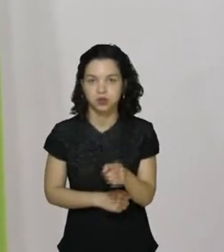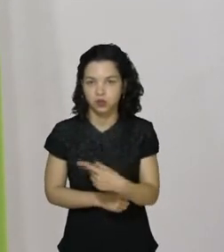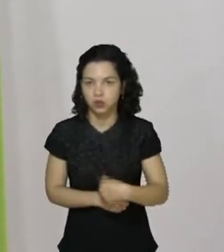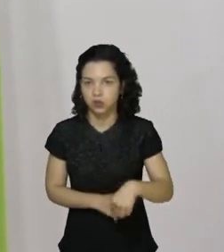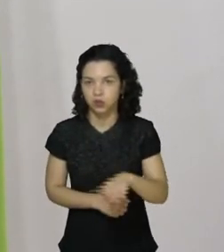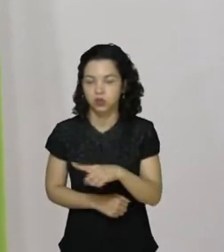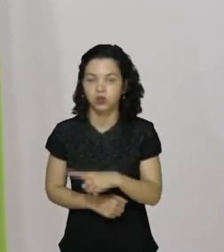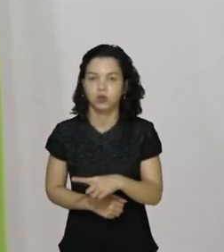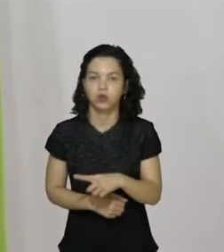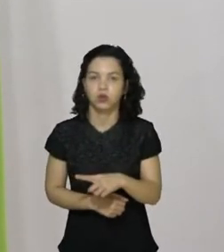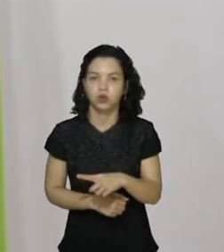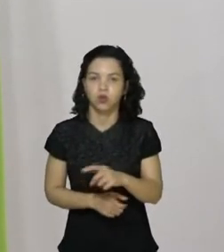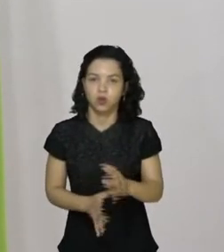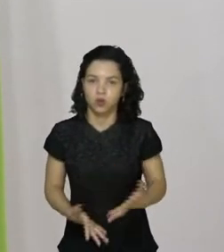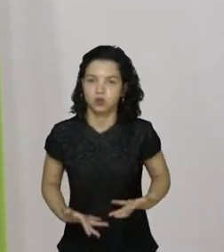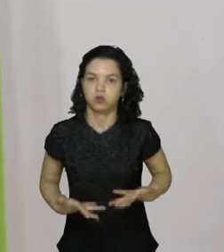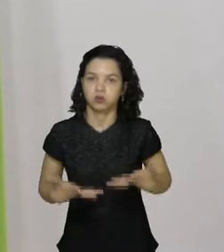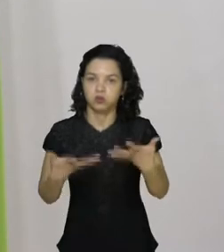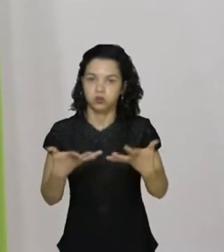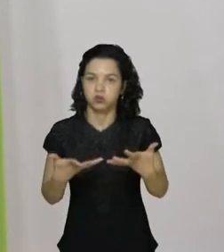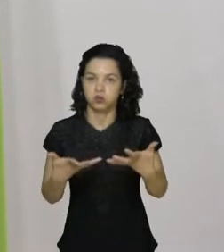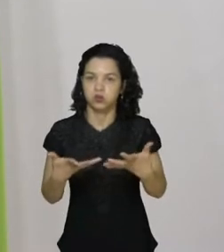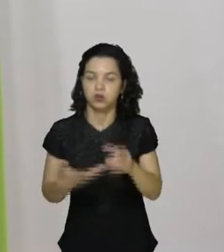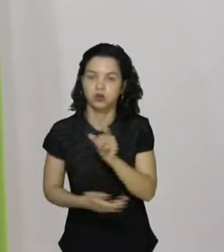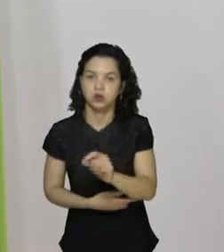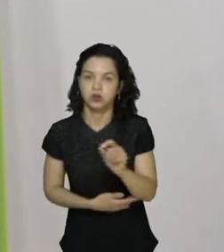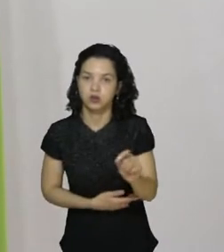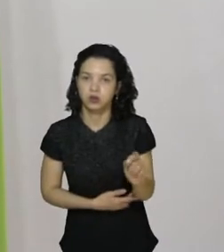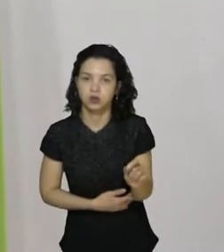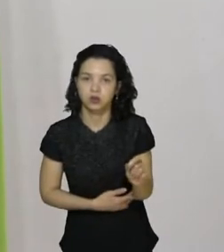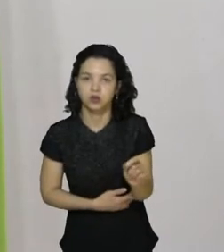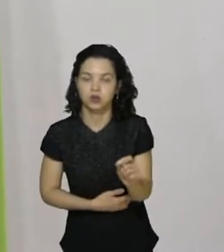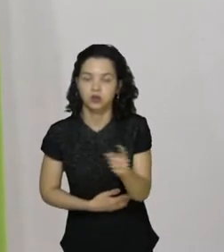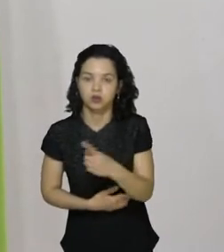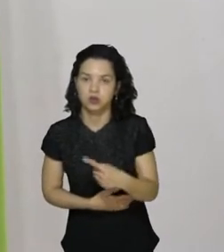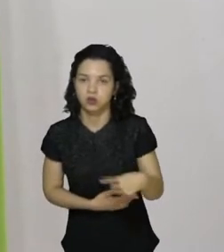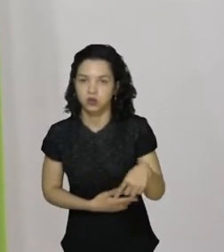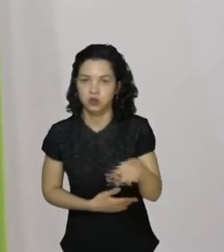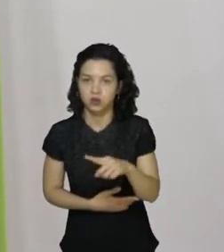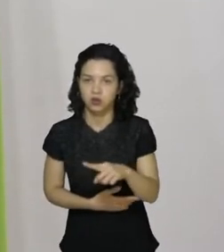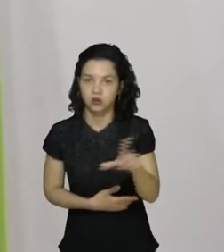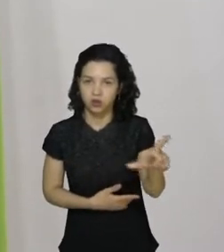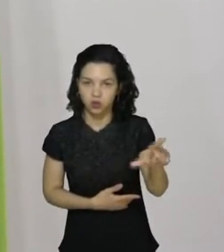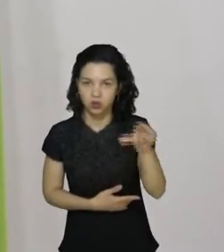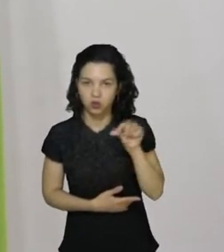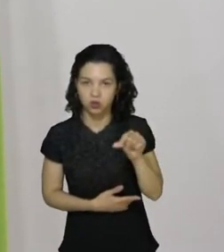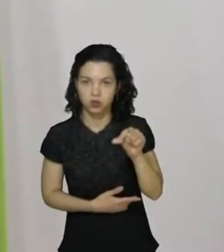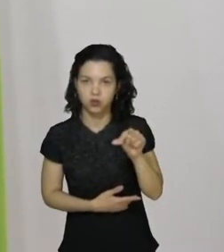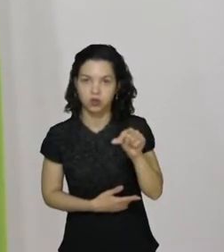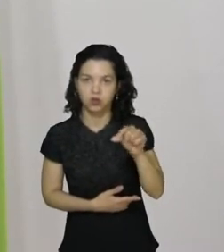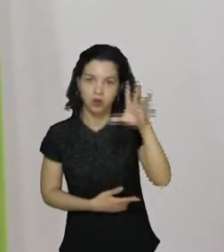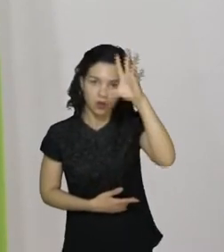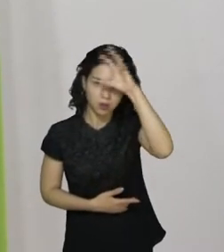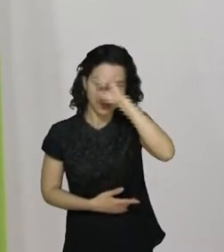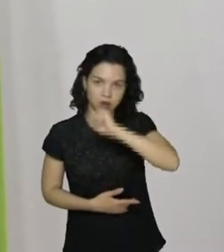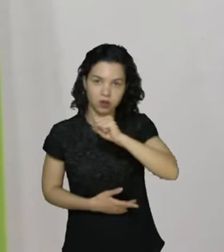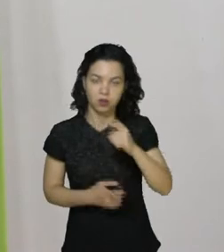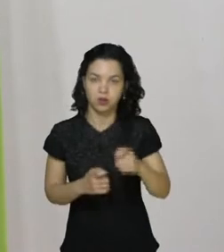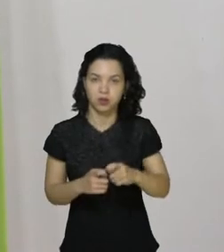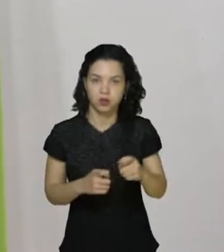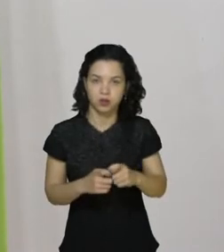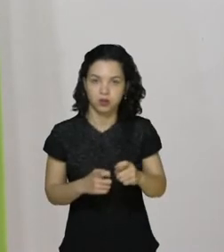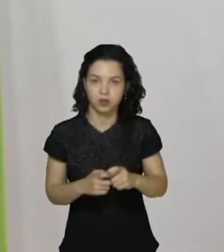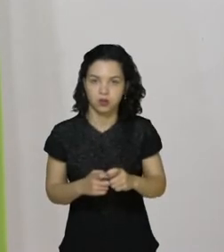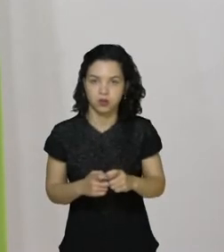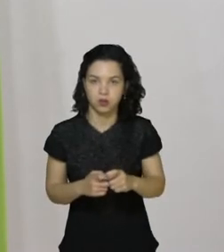com muito vigor, quem a gente iria escolher para aprender medicina. Quais